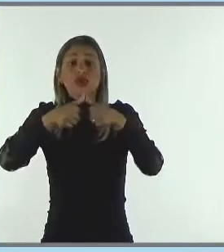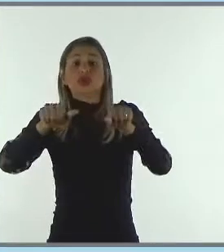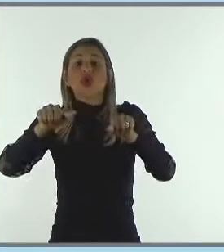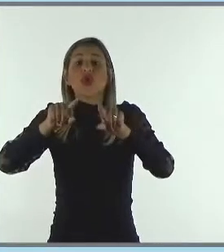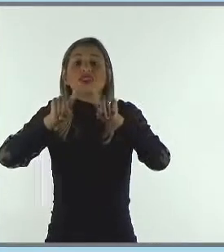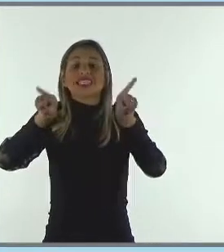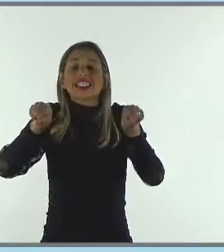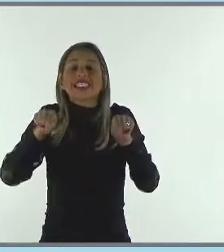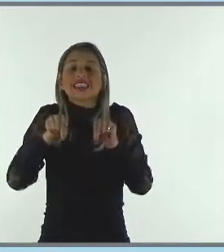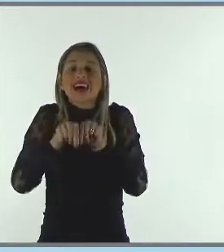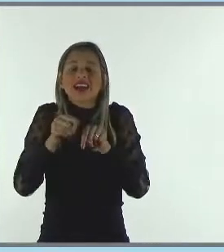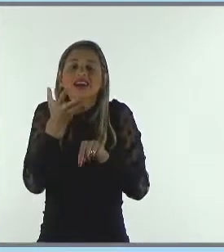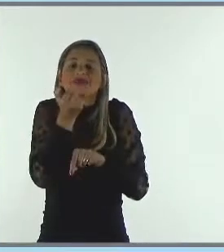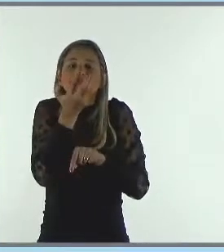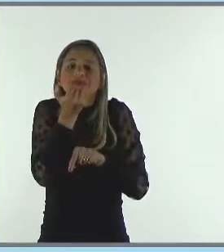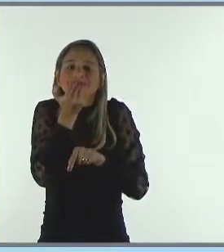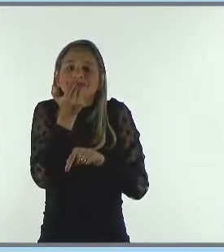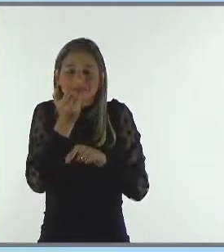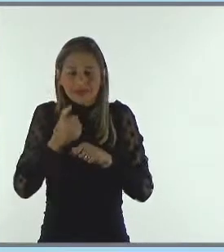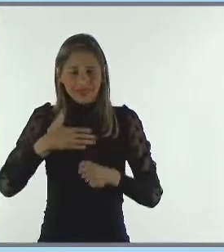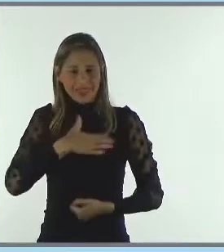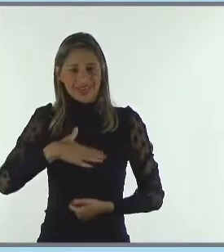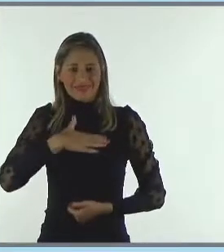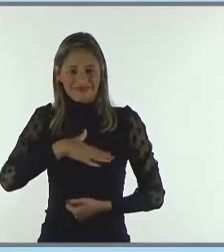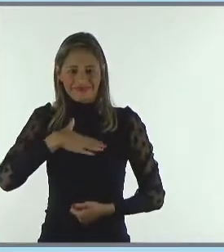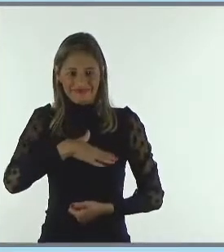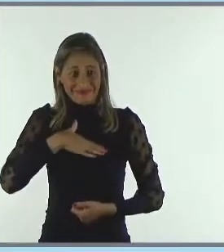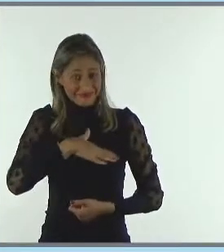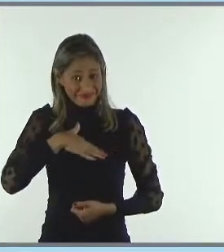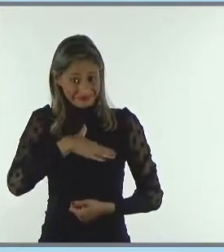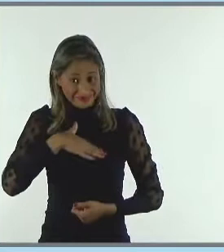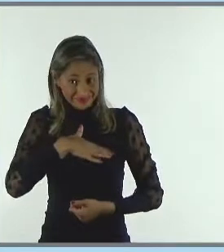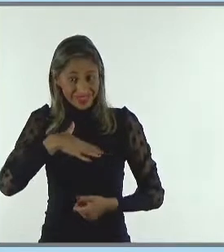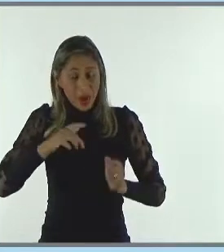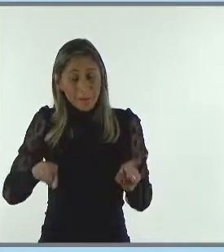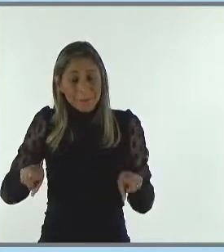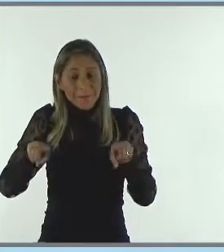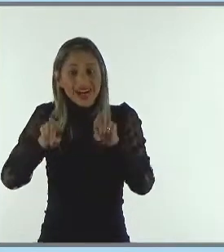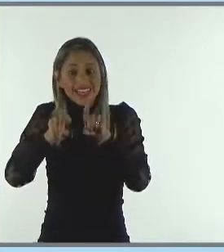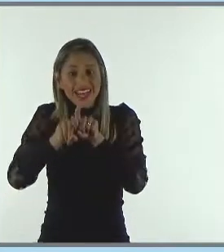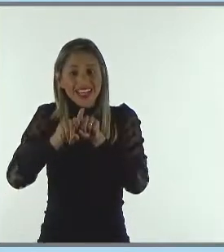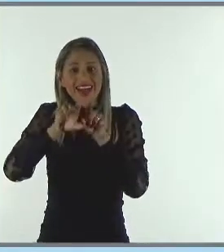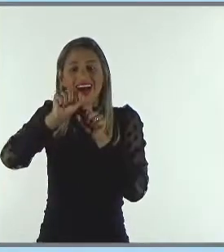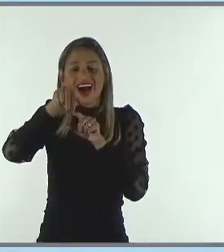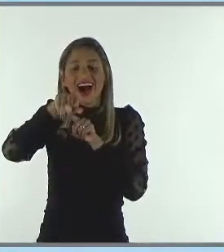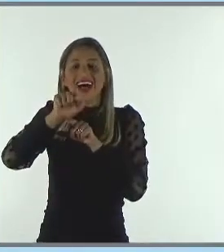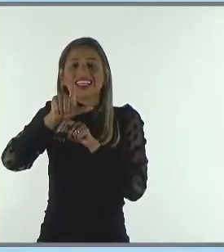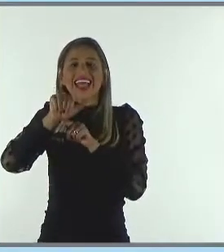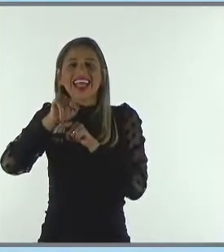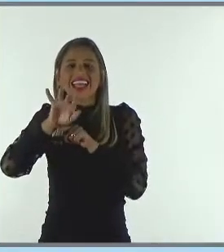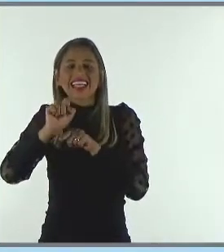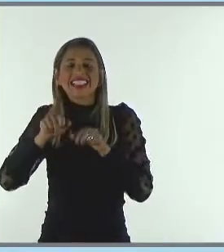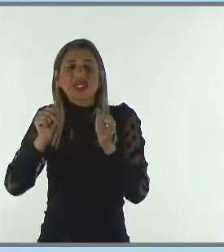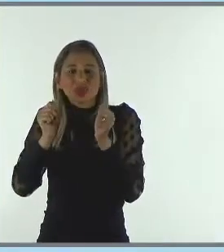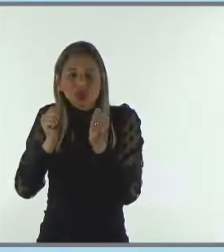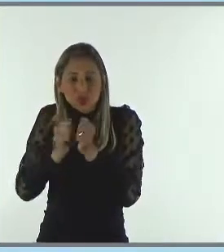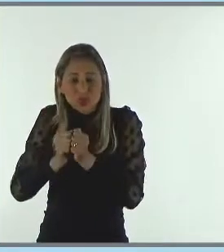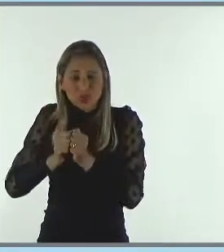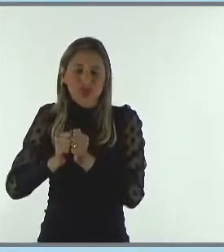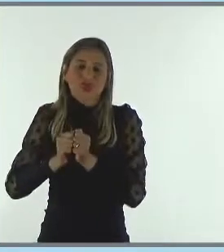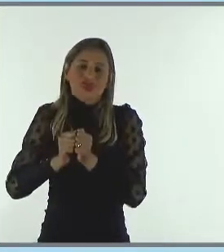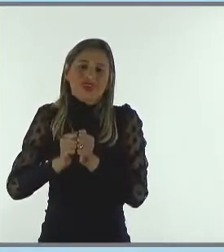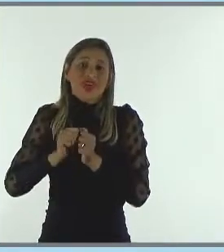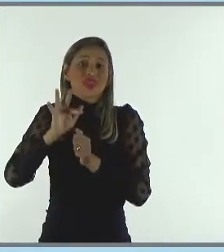de jantar. É um prazer estar na parceria com a Anelisa, na curadoria dessa quarta edição